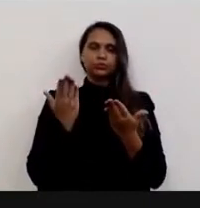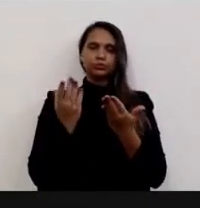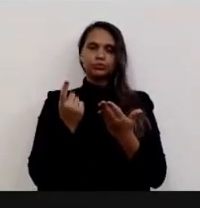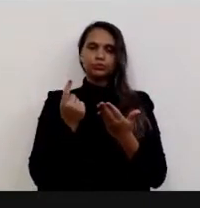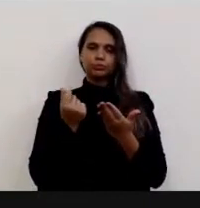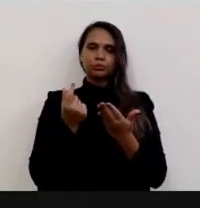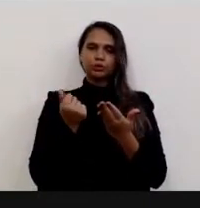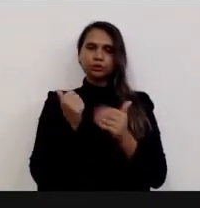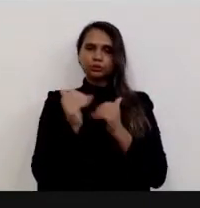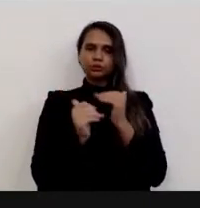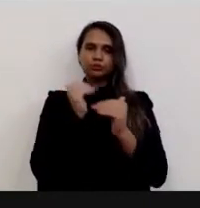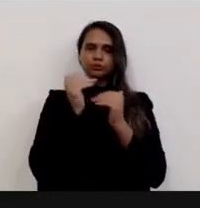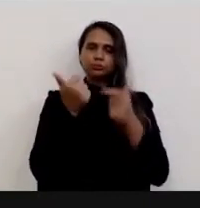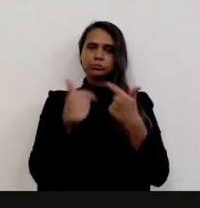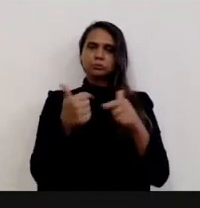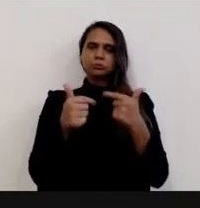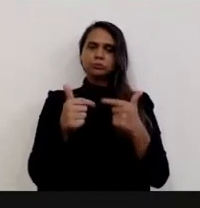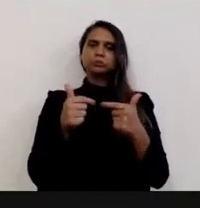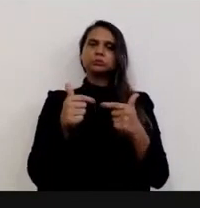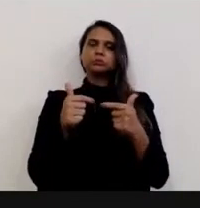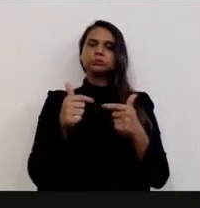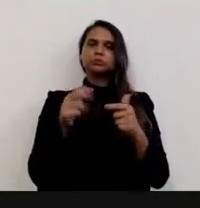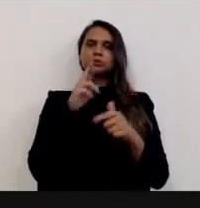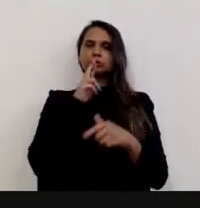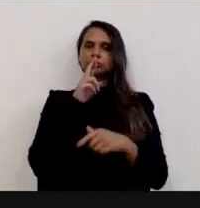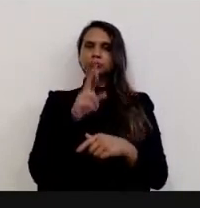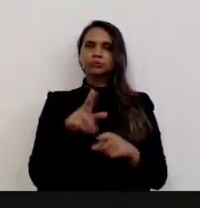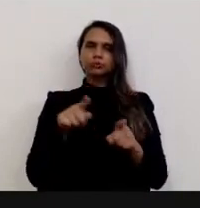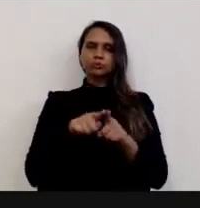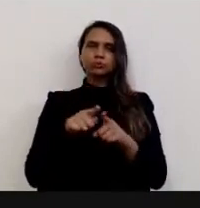de desenvolvimento do trabalho, e os resultados e conclusões.